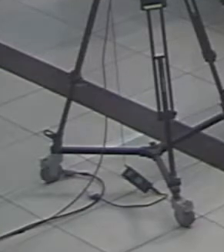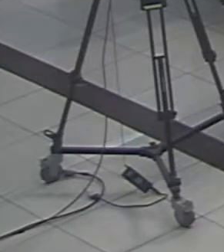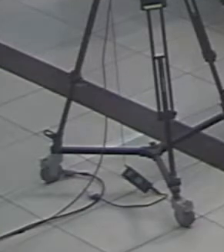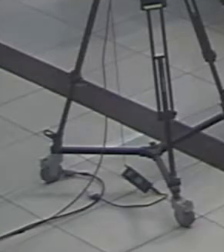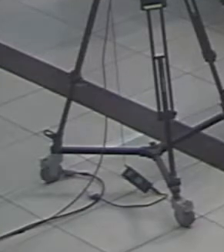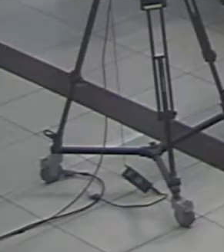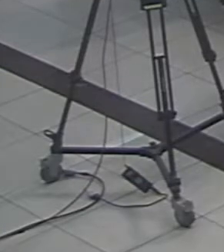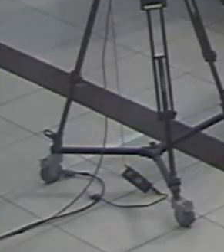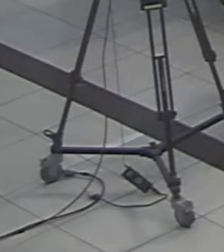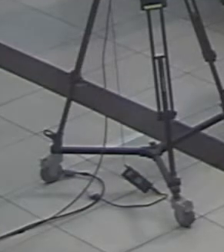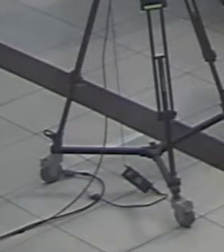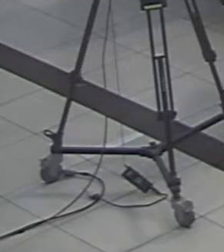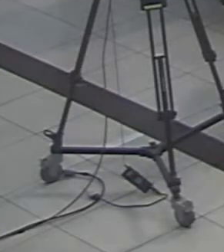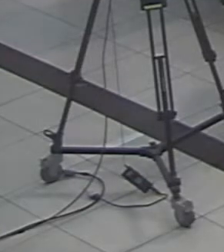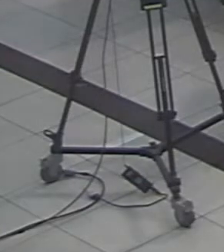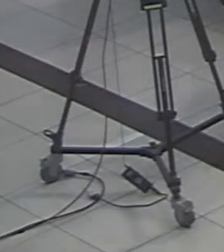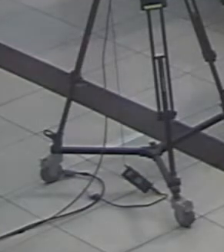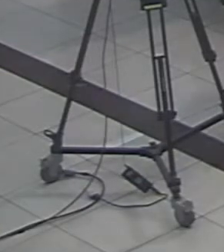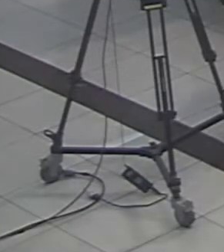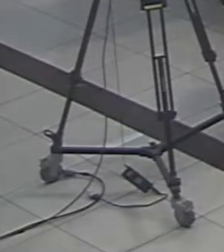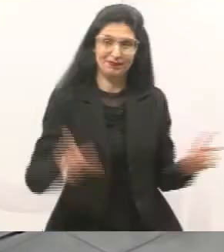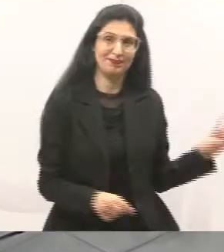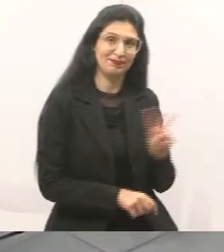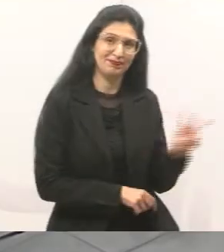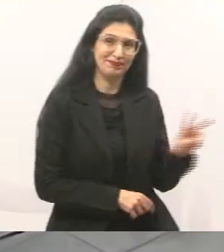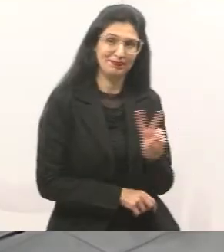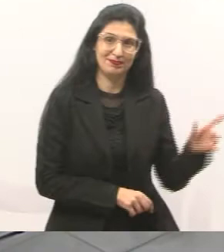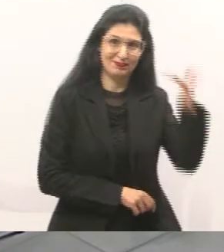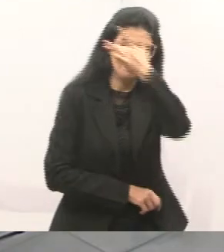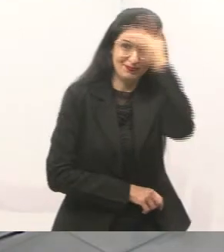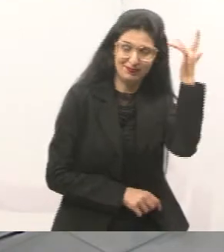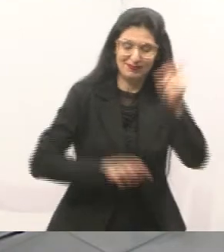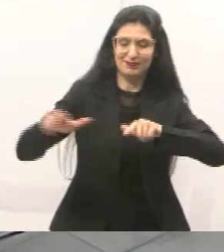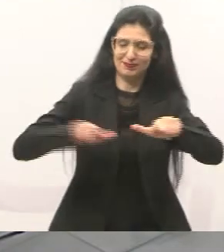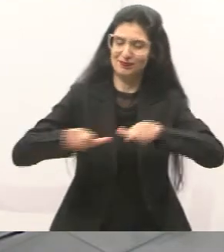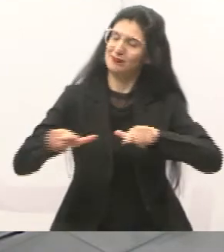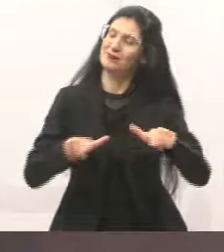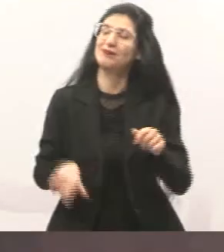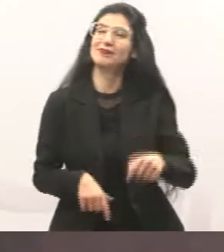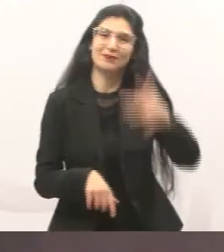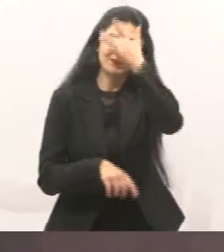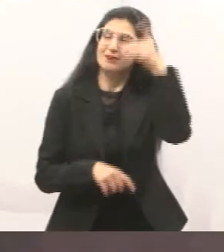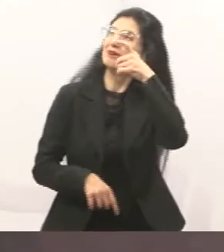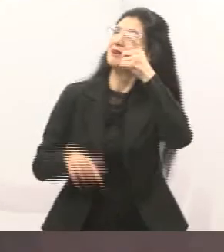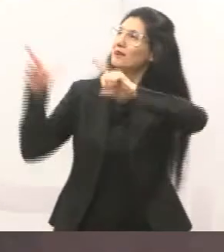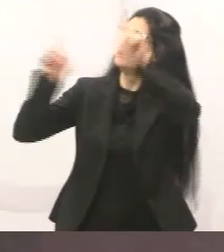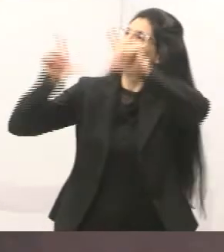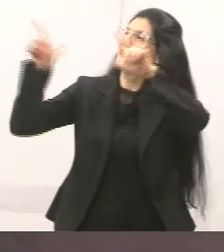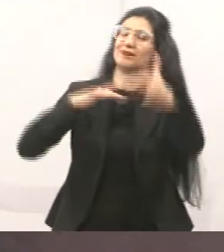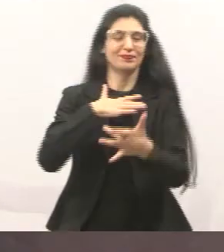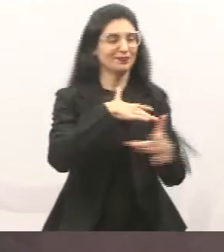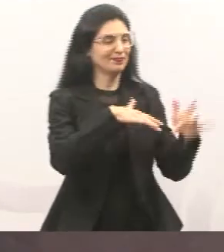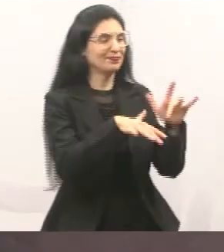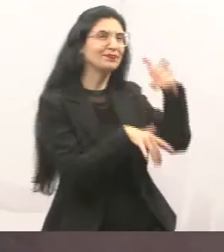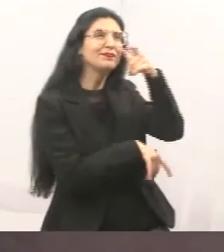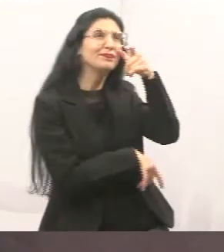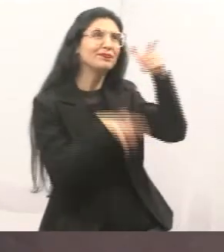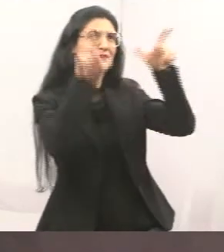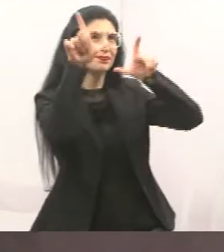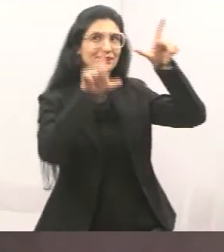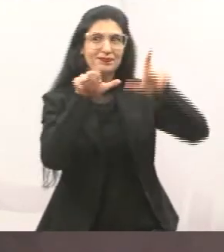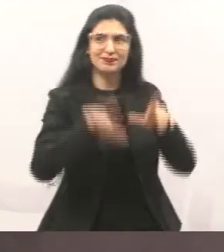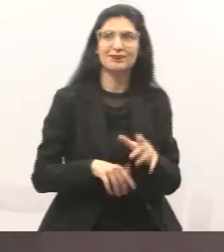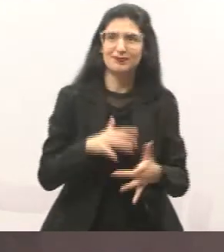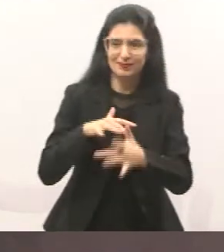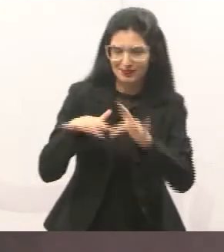Senhores membros da mesa, senhores vereadores, senhores servidores, senhores telespectadores, senhores internauta, em especial